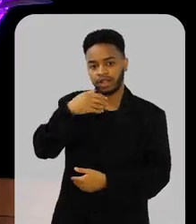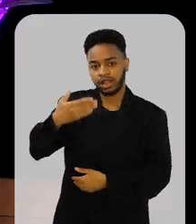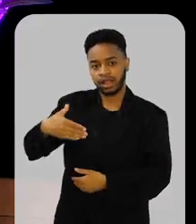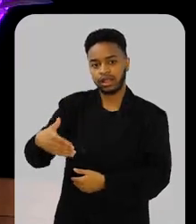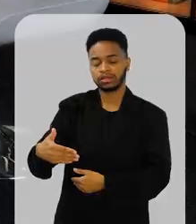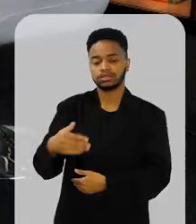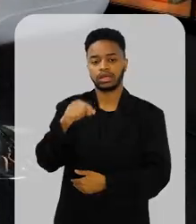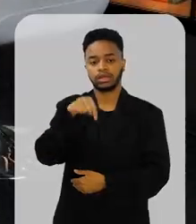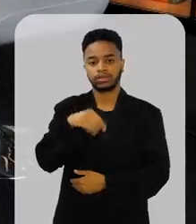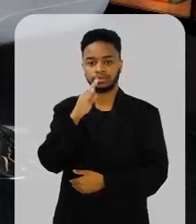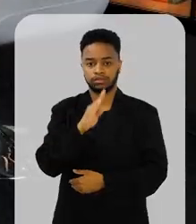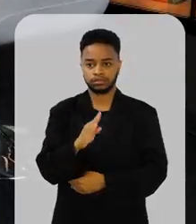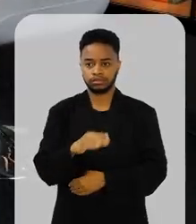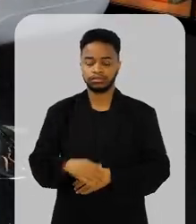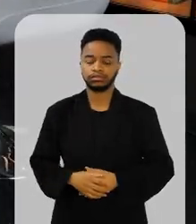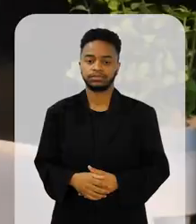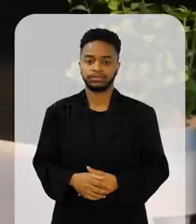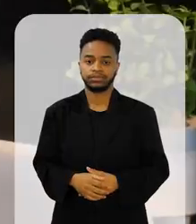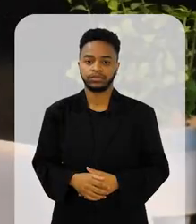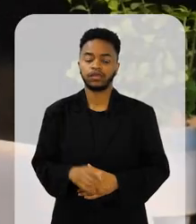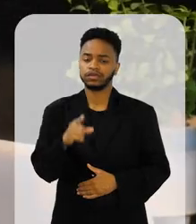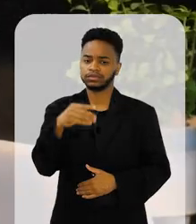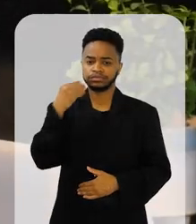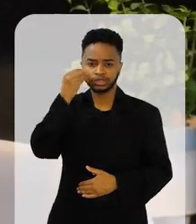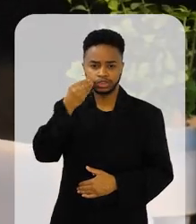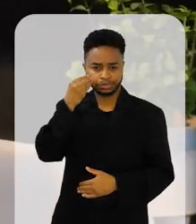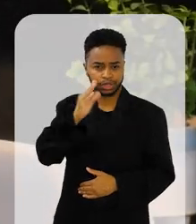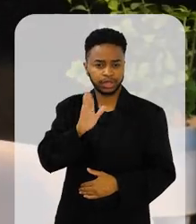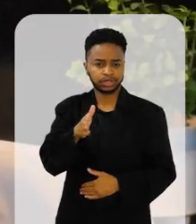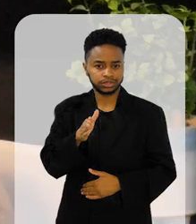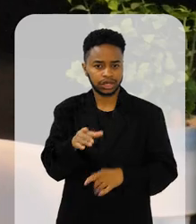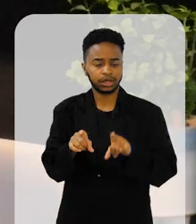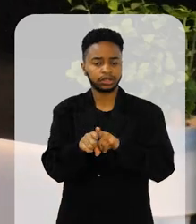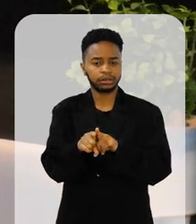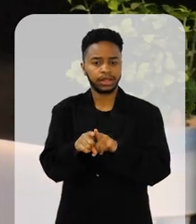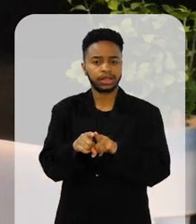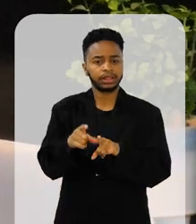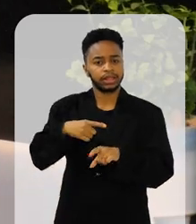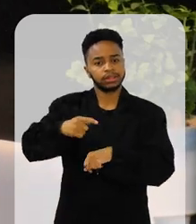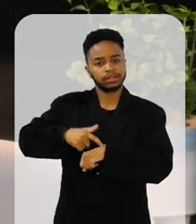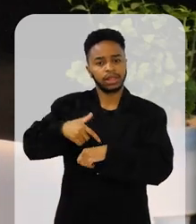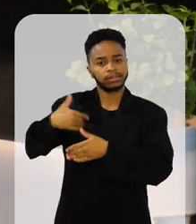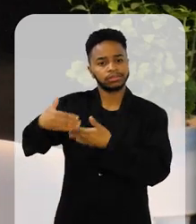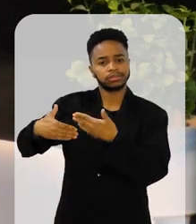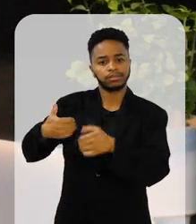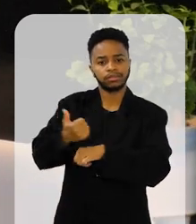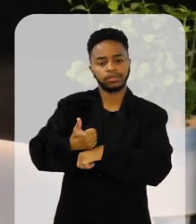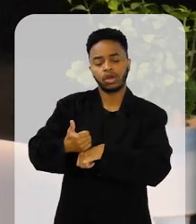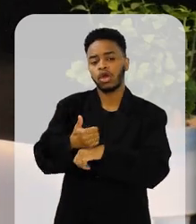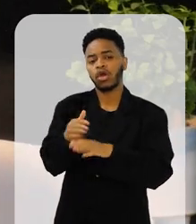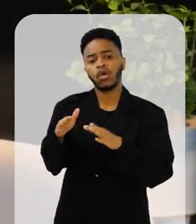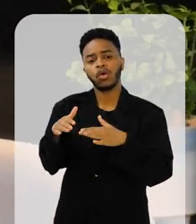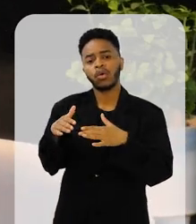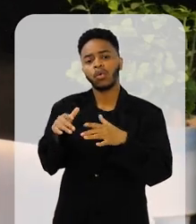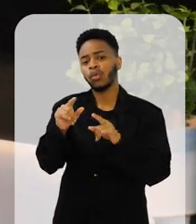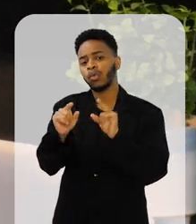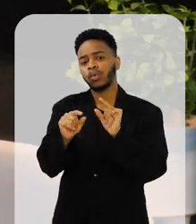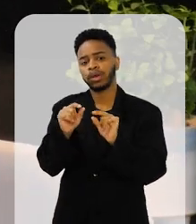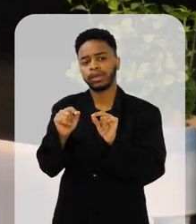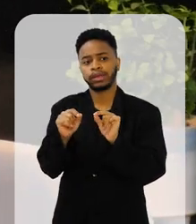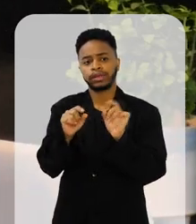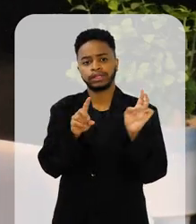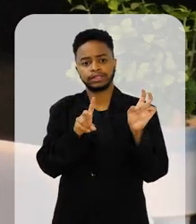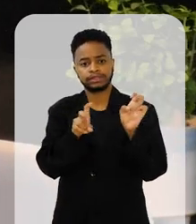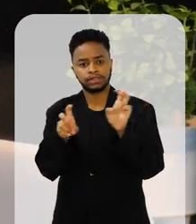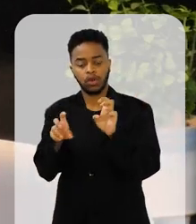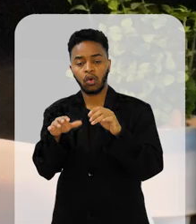né? Doutora Fátima, com toda essa expertise da senhora, com todo esse tempo de carreira, quais os casos,